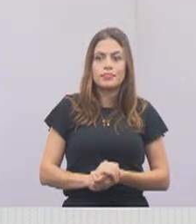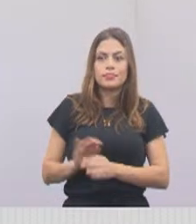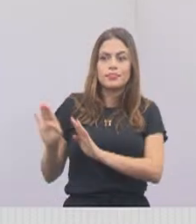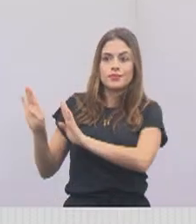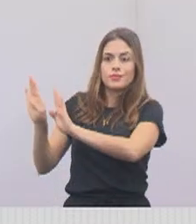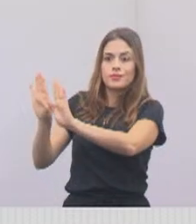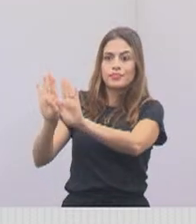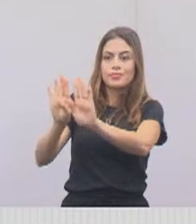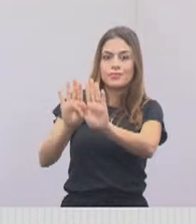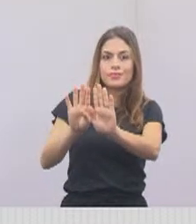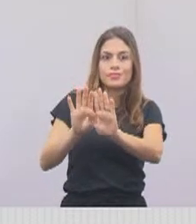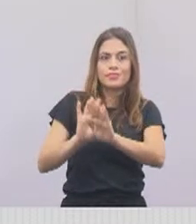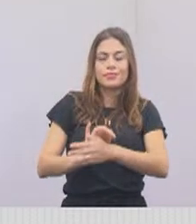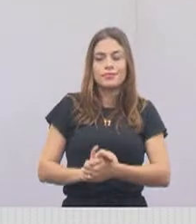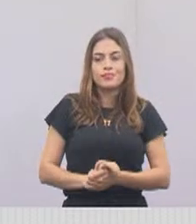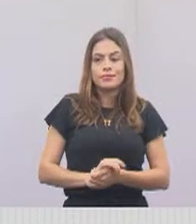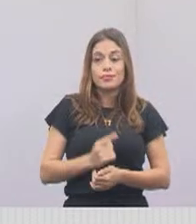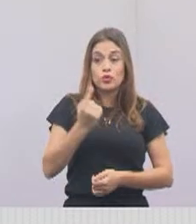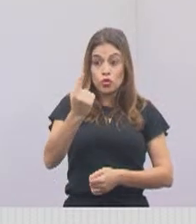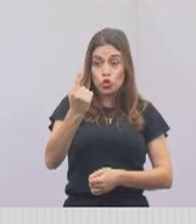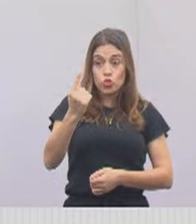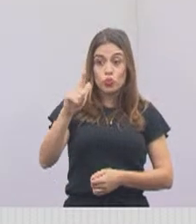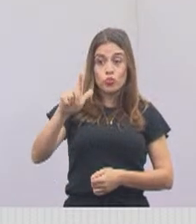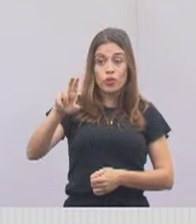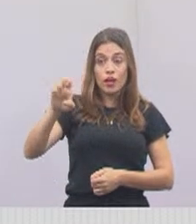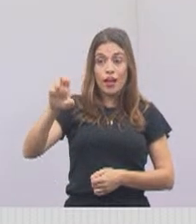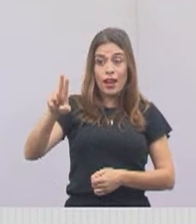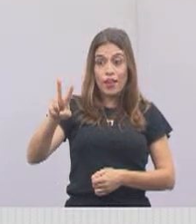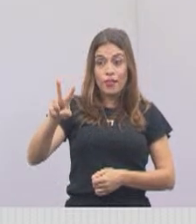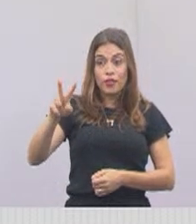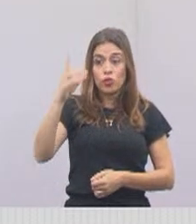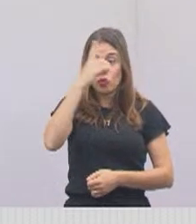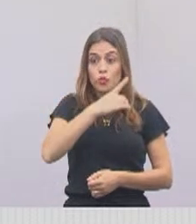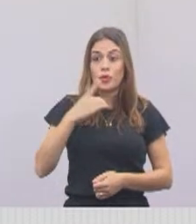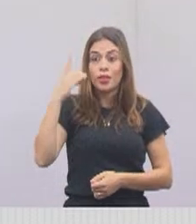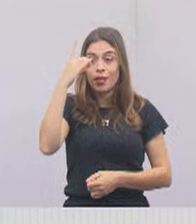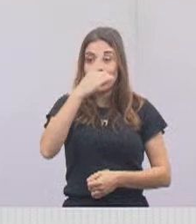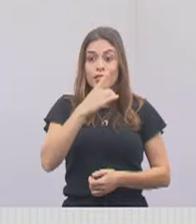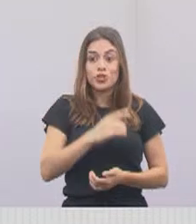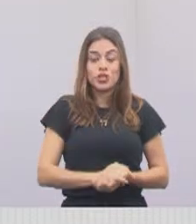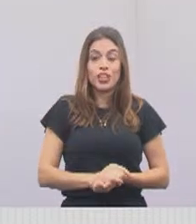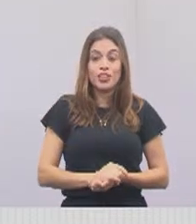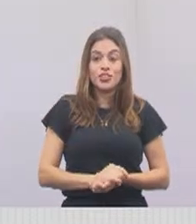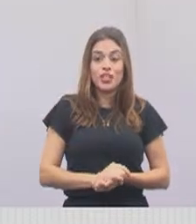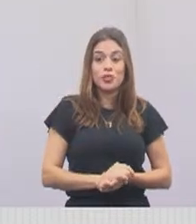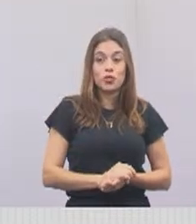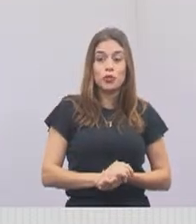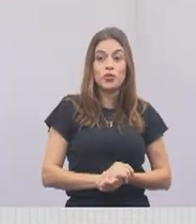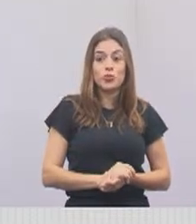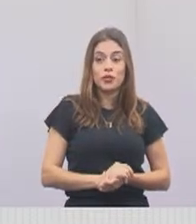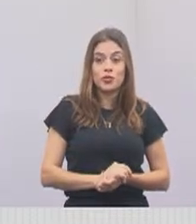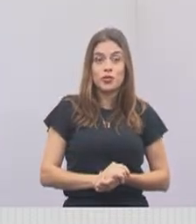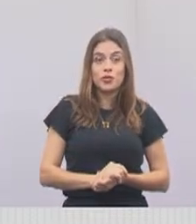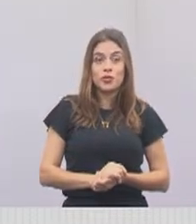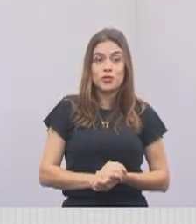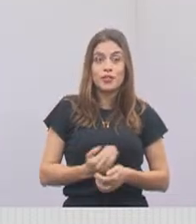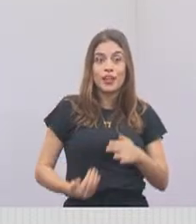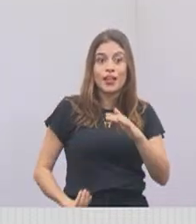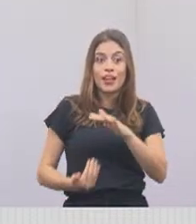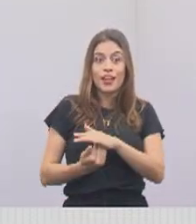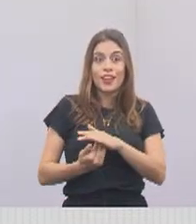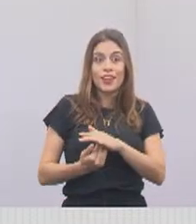de um dos leves, no domingo. E isso fica até